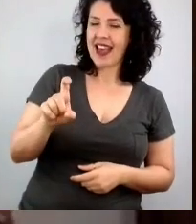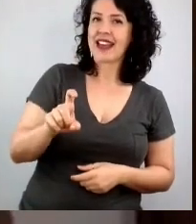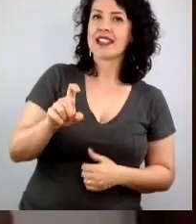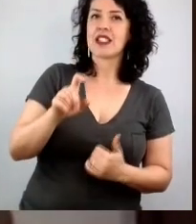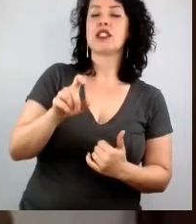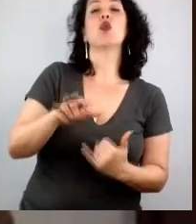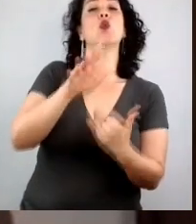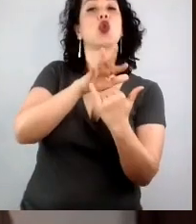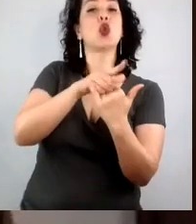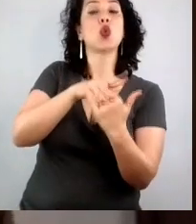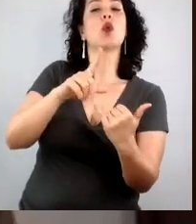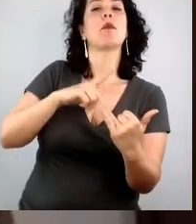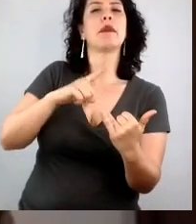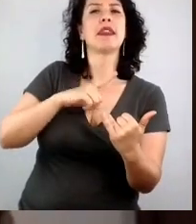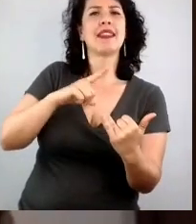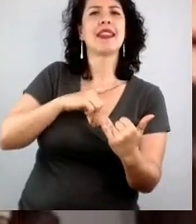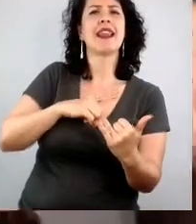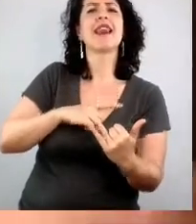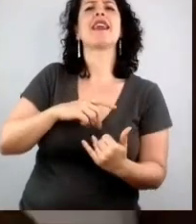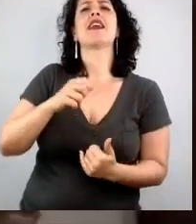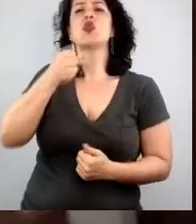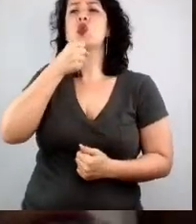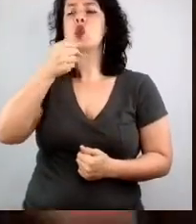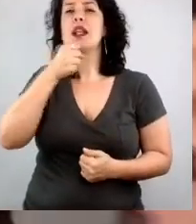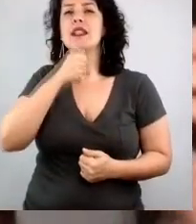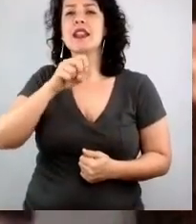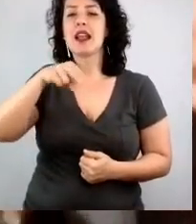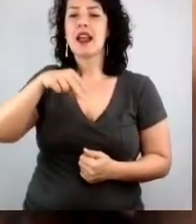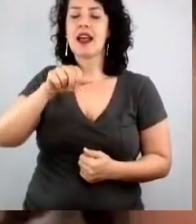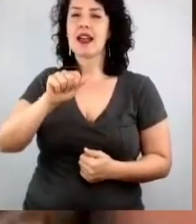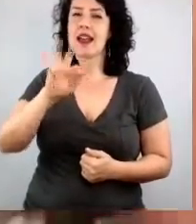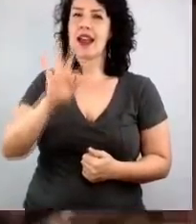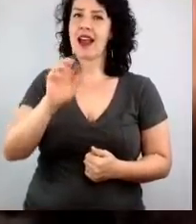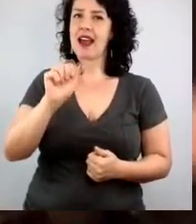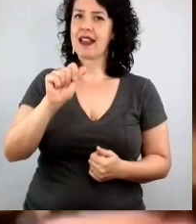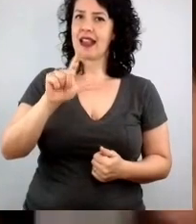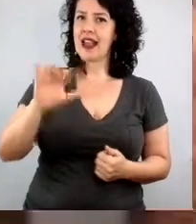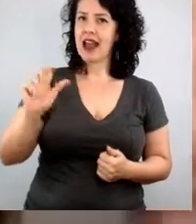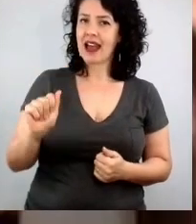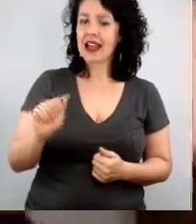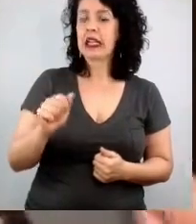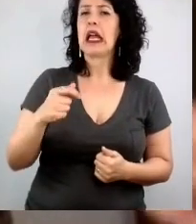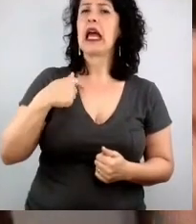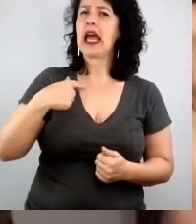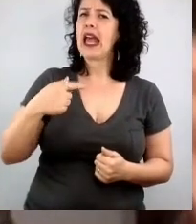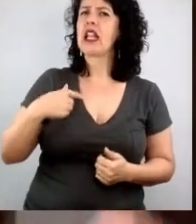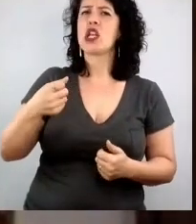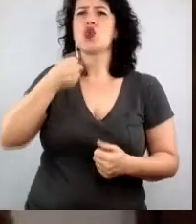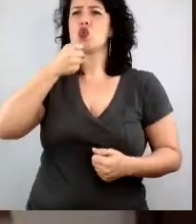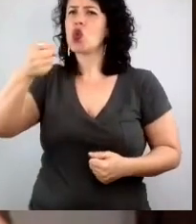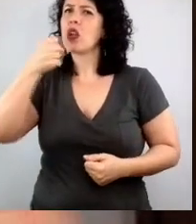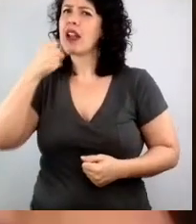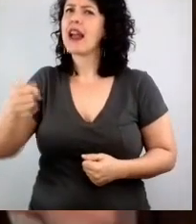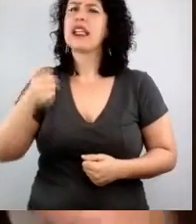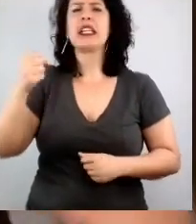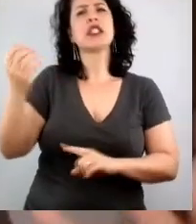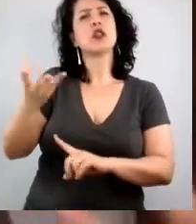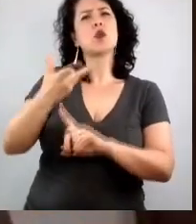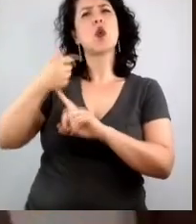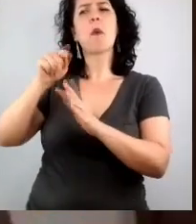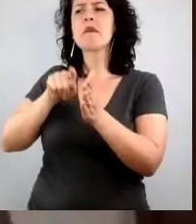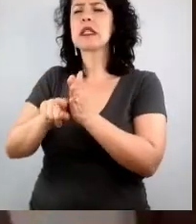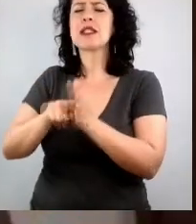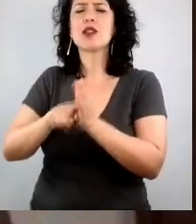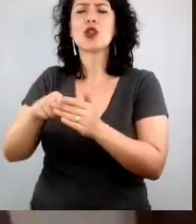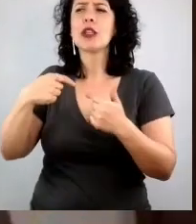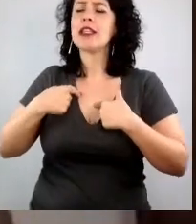aqui, jornalista, criadora, pesquisadora, mulher autônoma, maravilhosa, inspiradora, com quem eu tenho o enorme